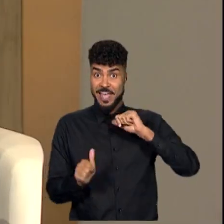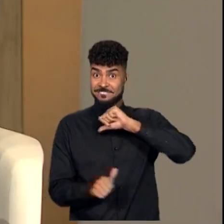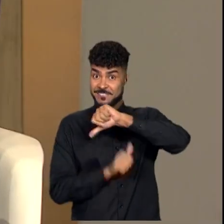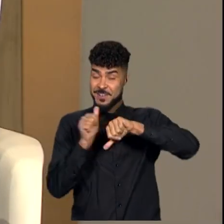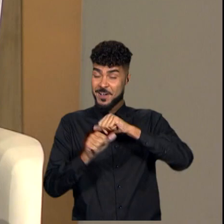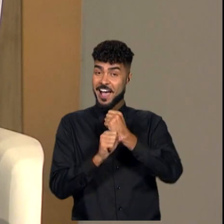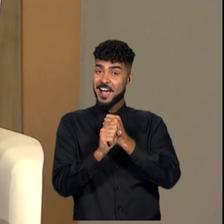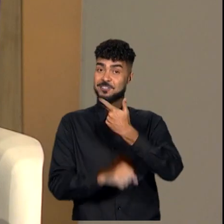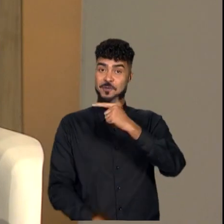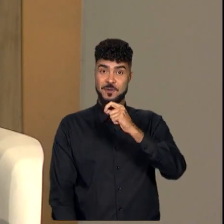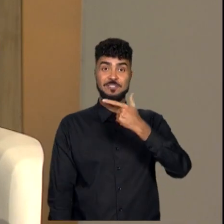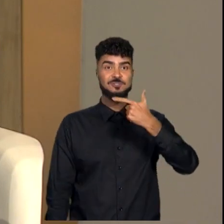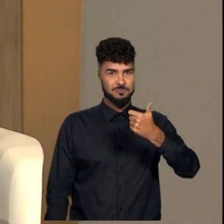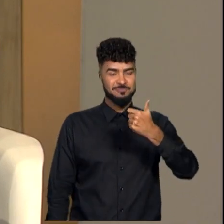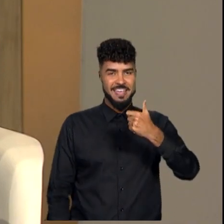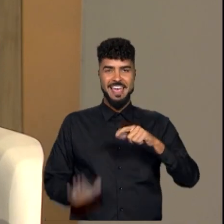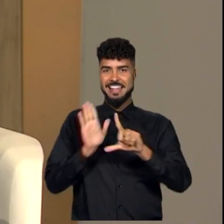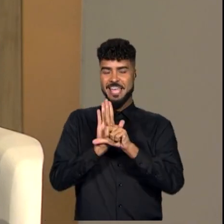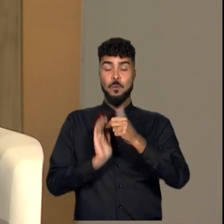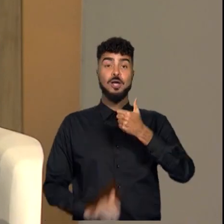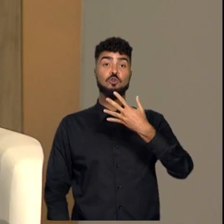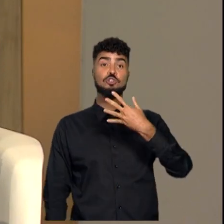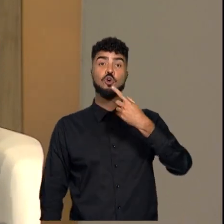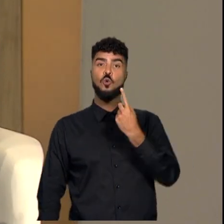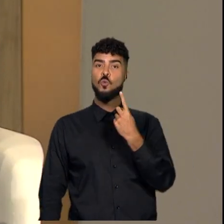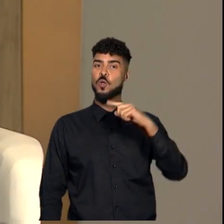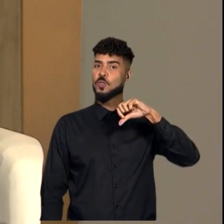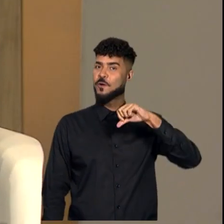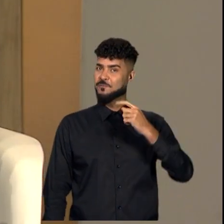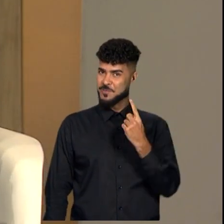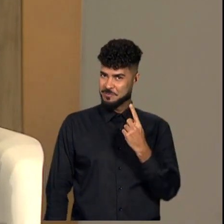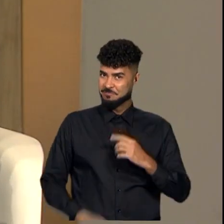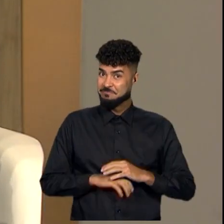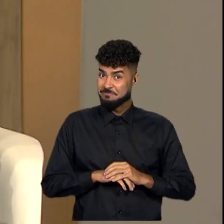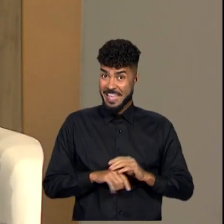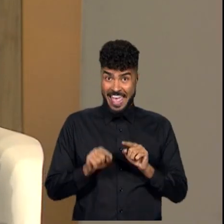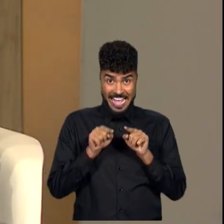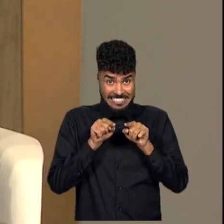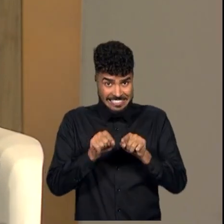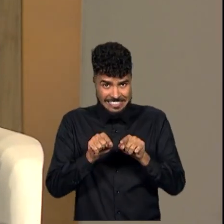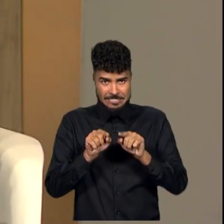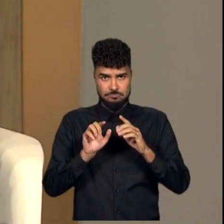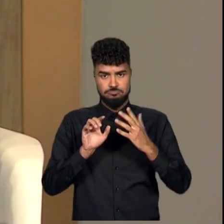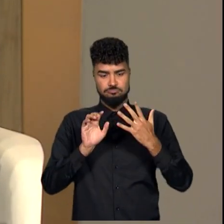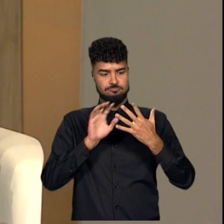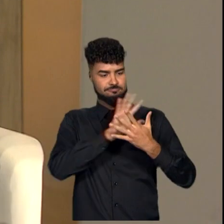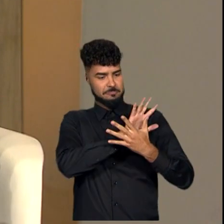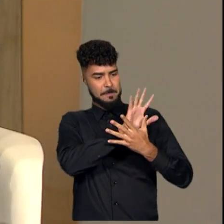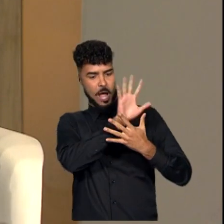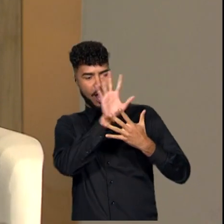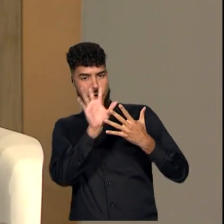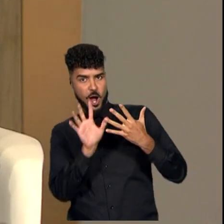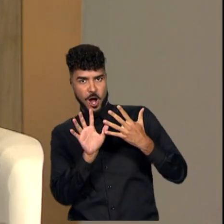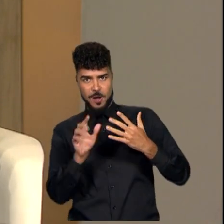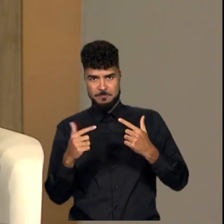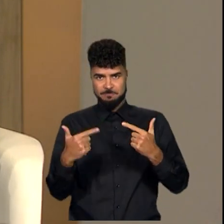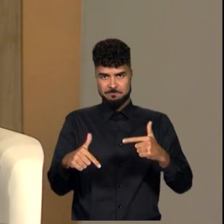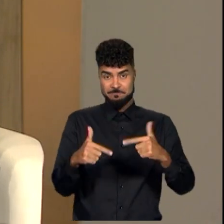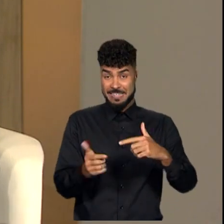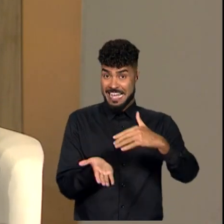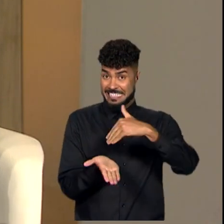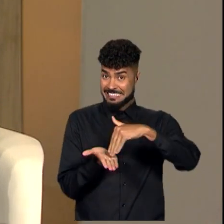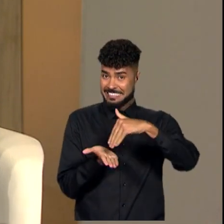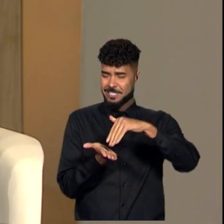a implementação da Lei 14.191. Então, com este escopo de trabalho, dentro dessas 5 modalidades, a Secretaria tem